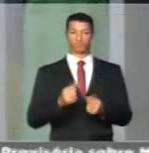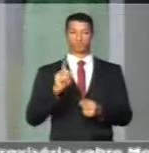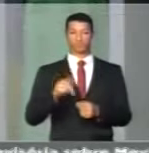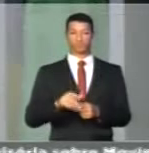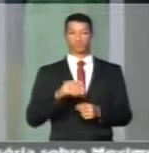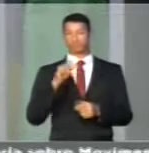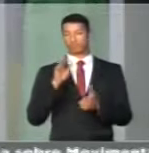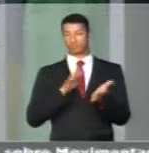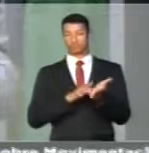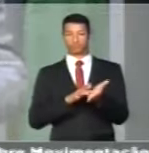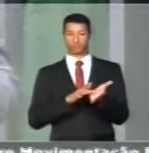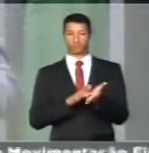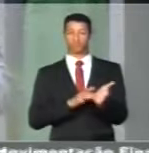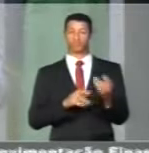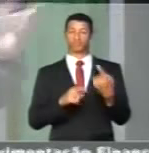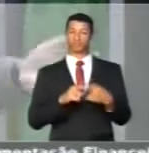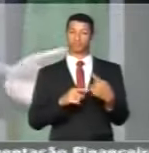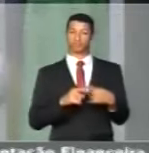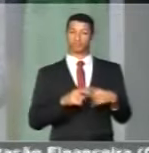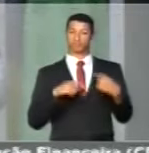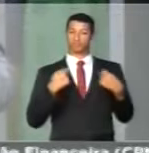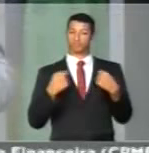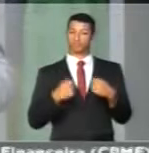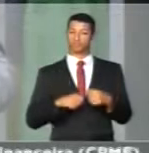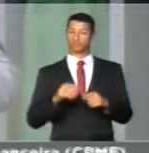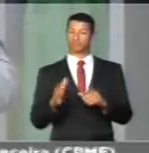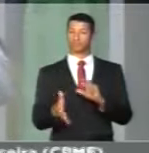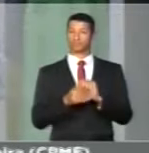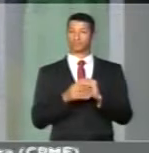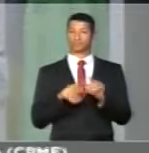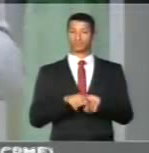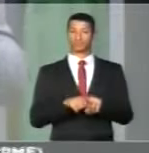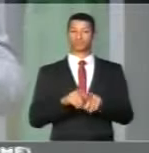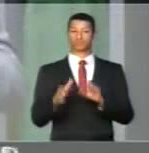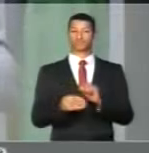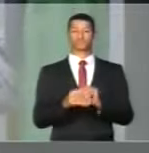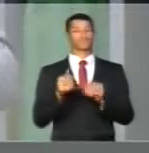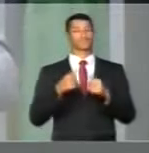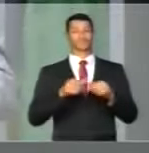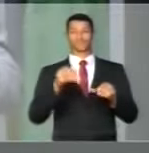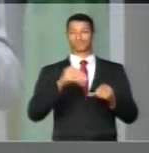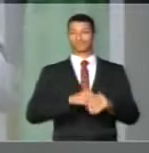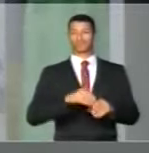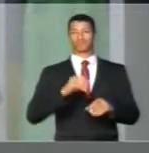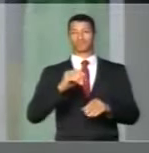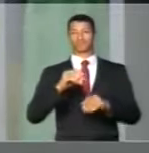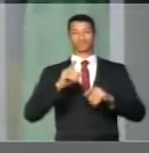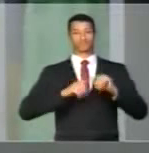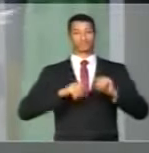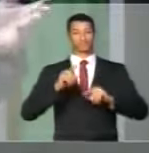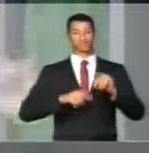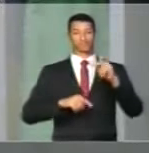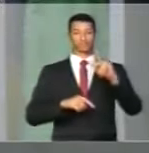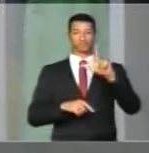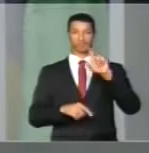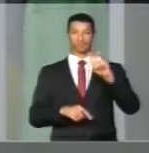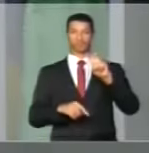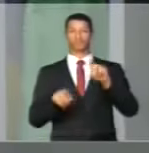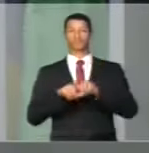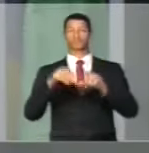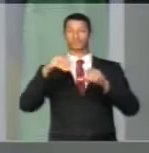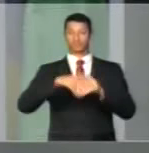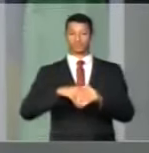uma falácia, porque precisava do adendo, e o adendo não estava dentro do corpo da matéria do PL 5, que aqui